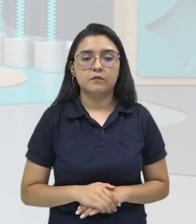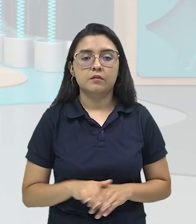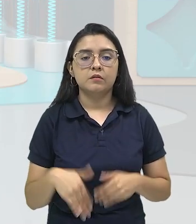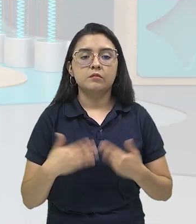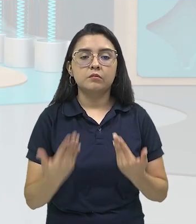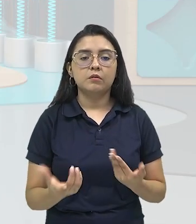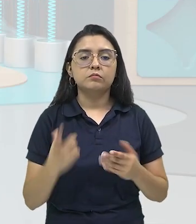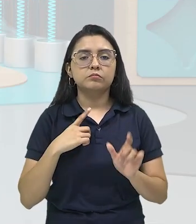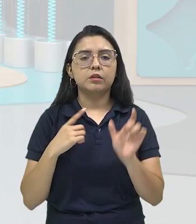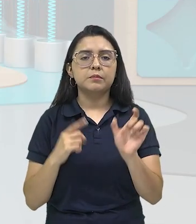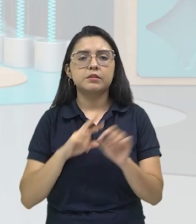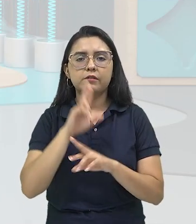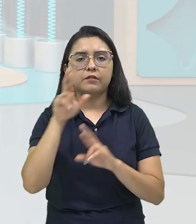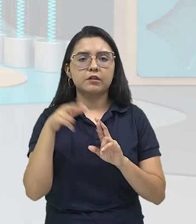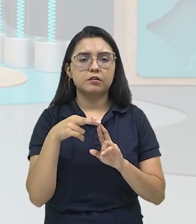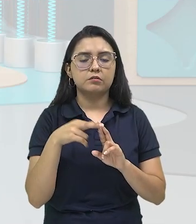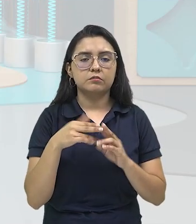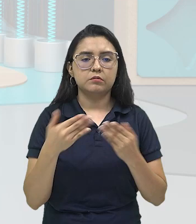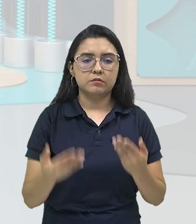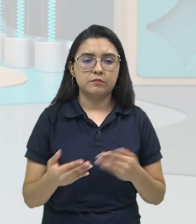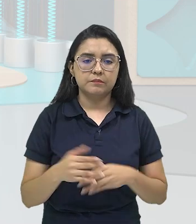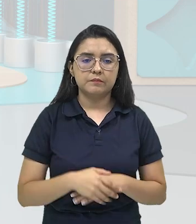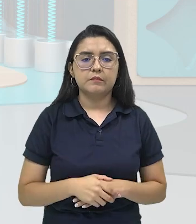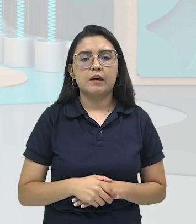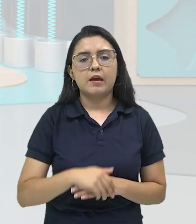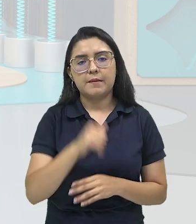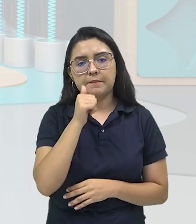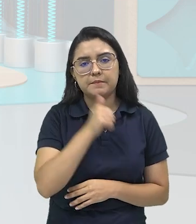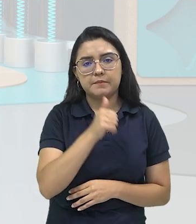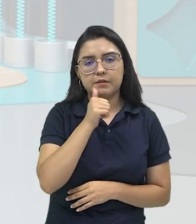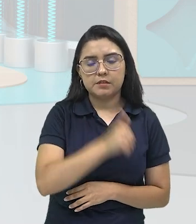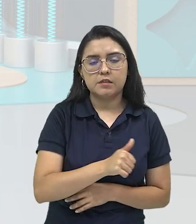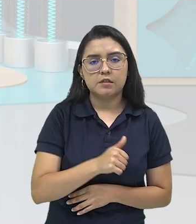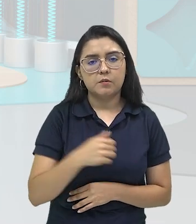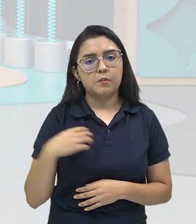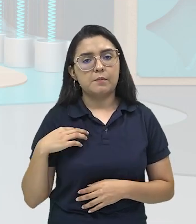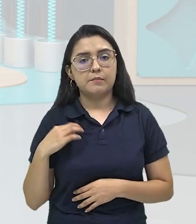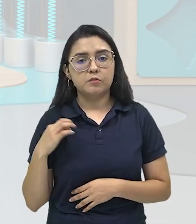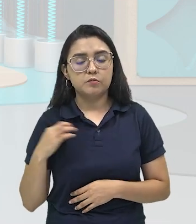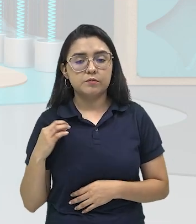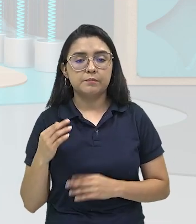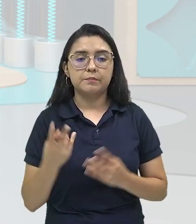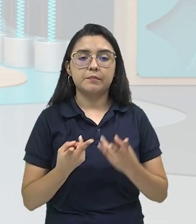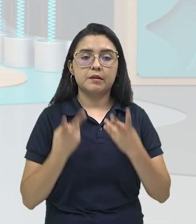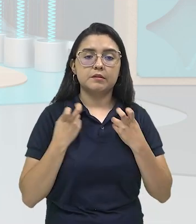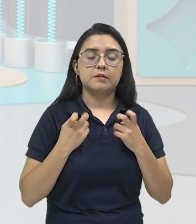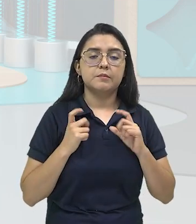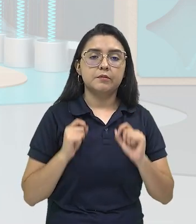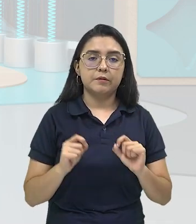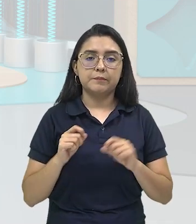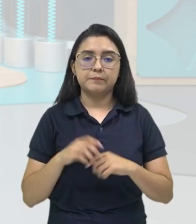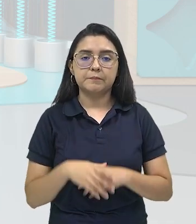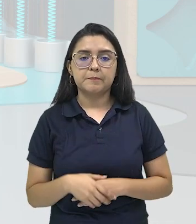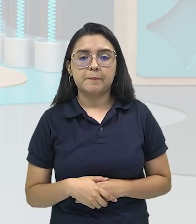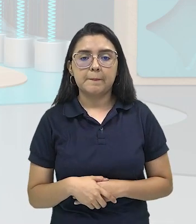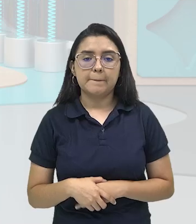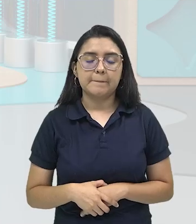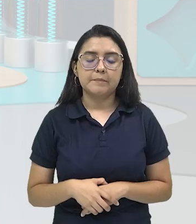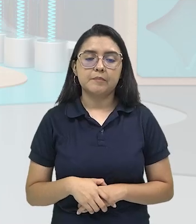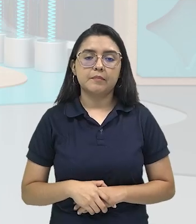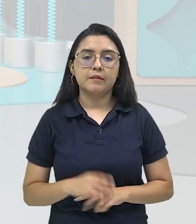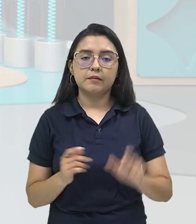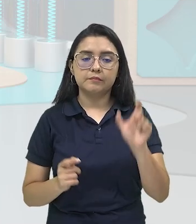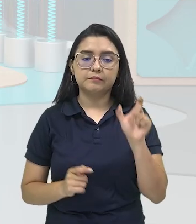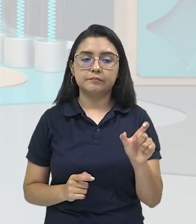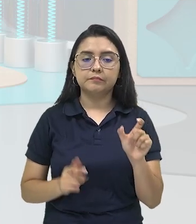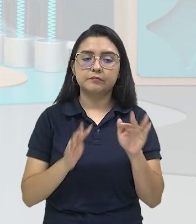está se referindo? Ele está se referindo, será que é a Aninha? Será que é a blusa? Perceba que o termo que estava tanto em uma oração quanto